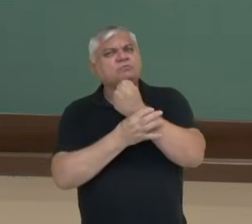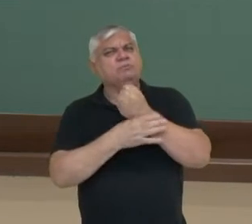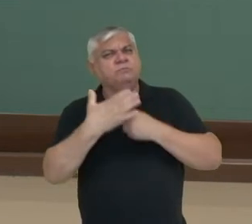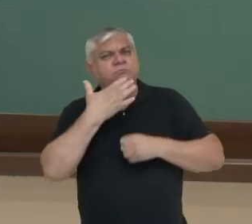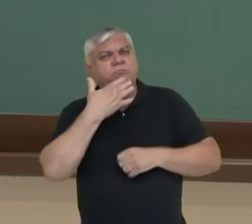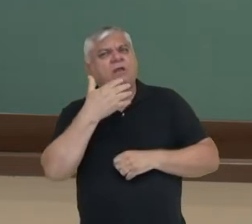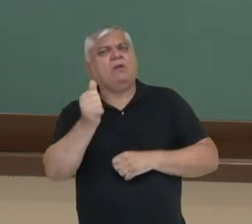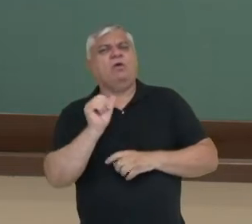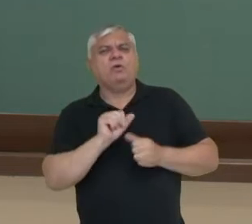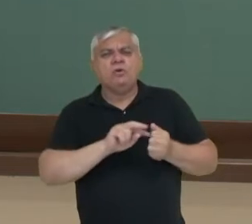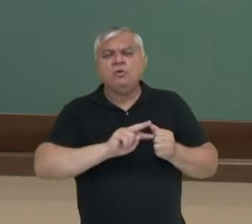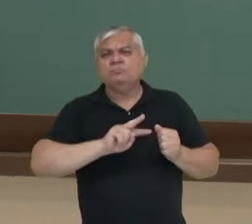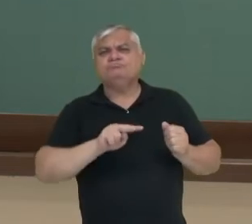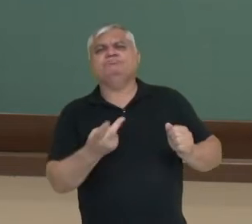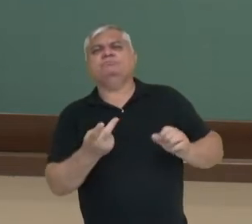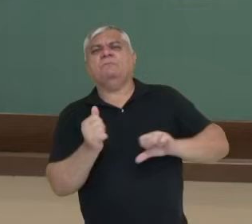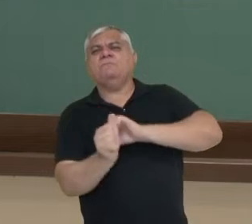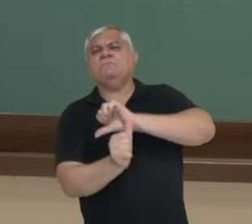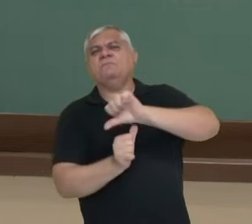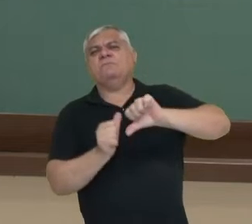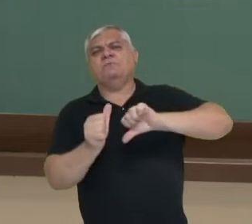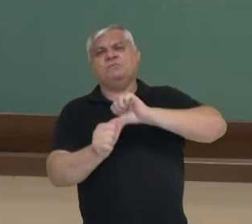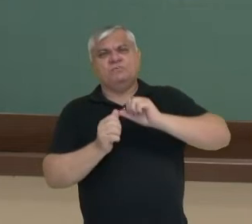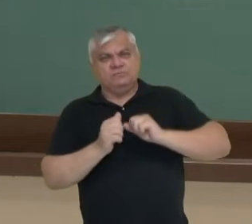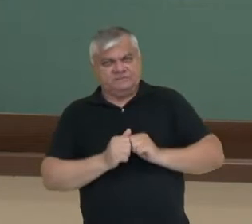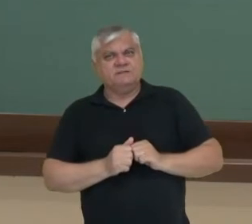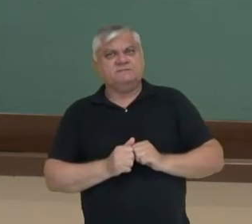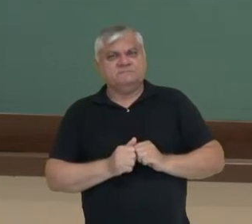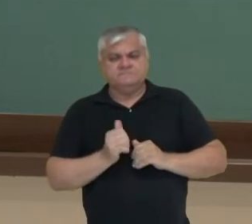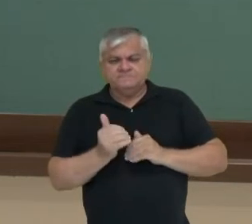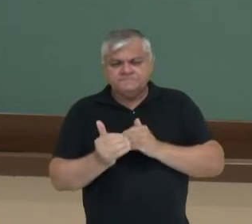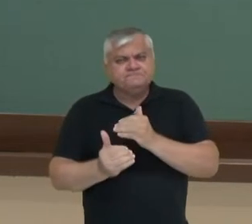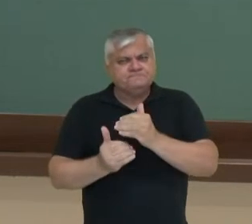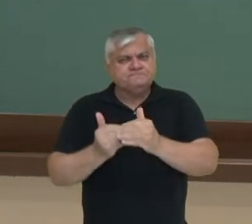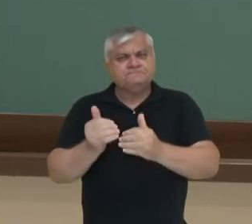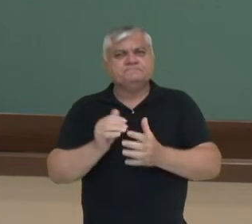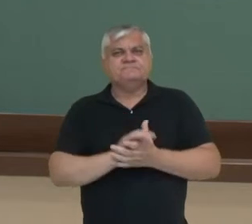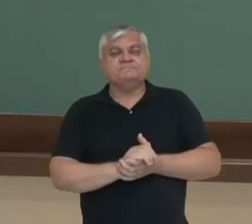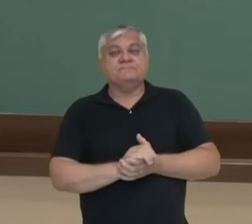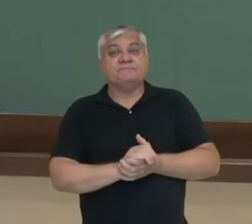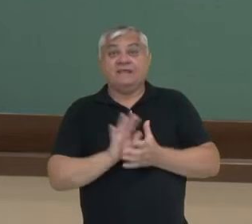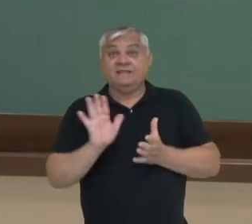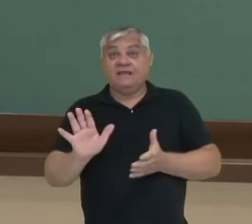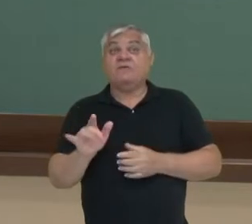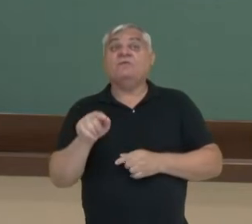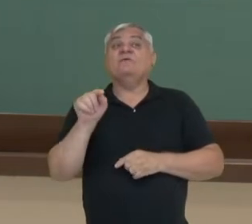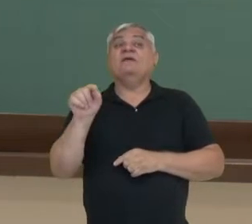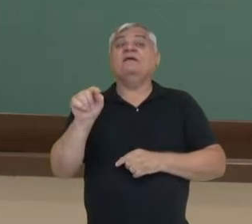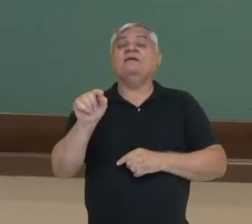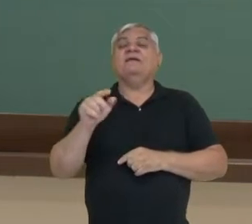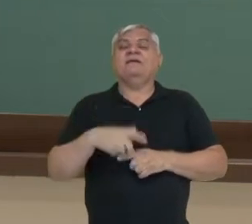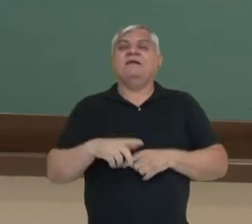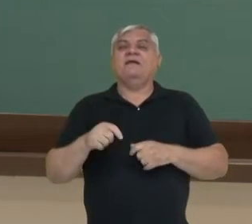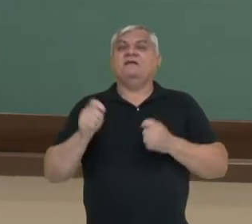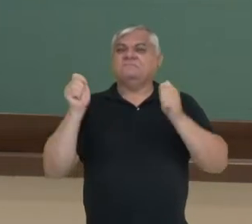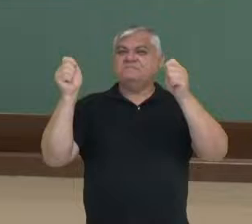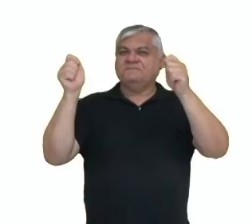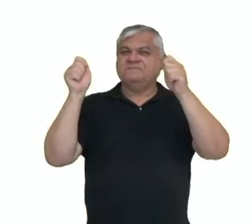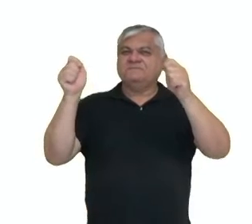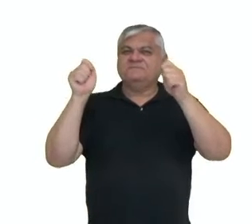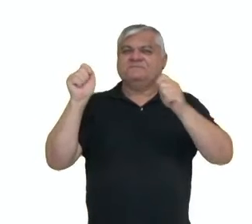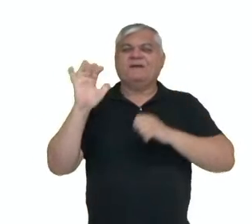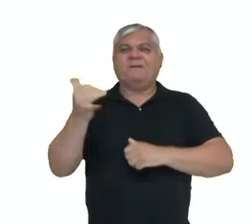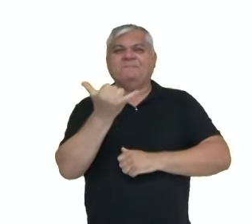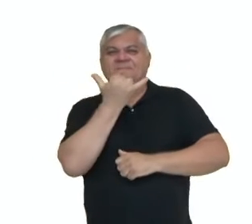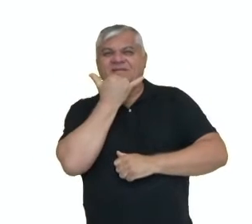uma transformação gradual, pouco a pouco. Nesse processo, então, destacam-se a campanha pela anistia, que teve